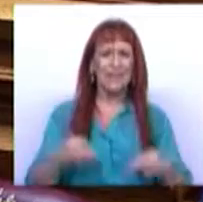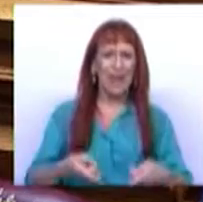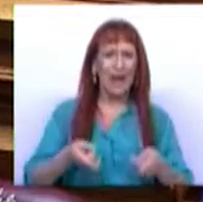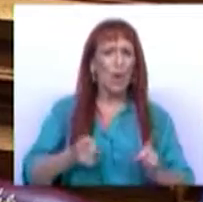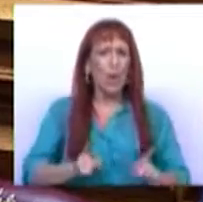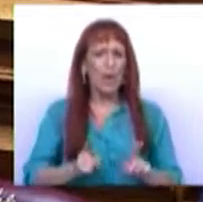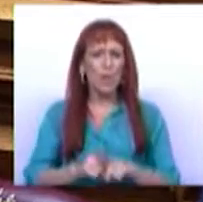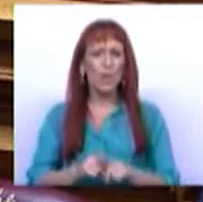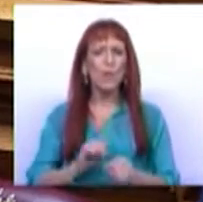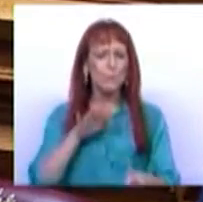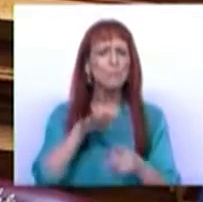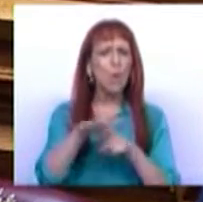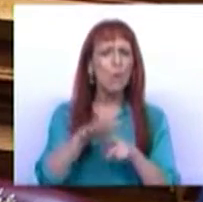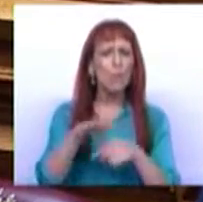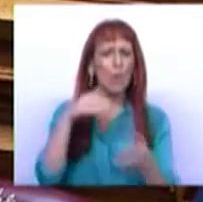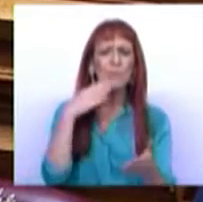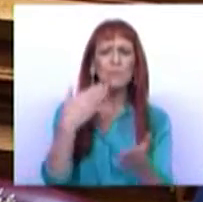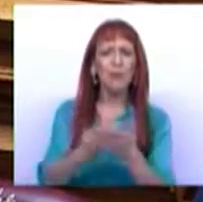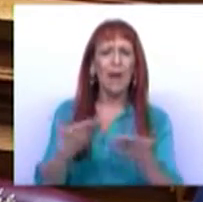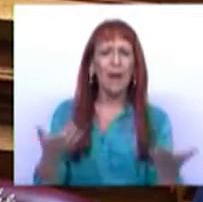não a ter consequências